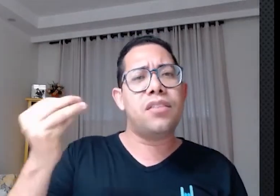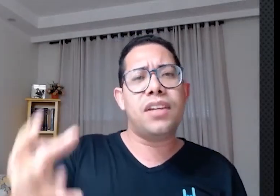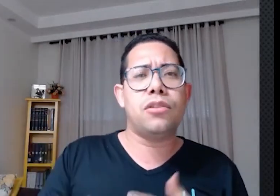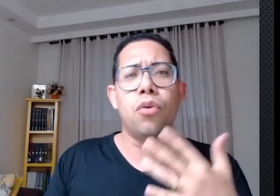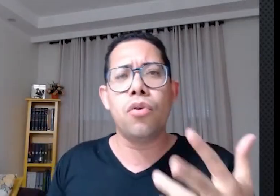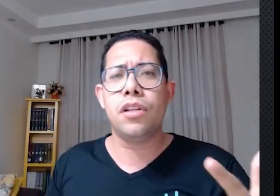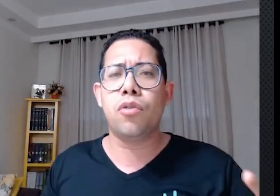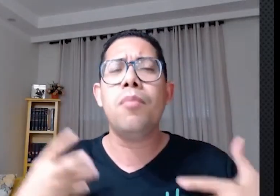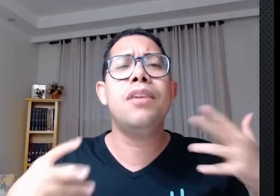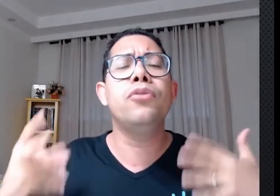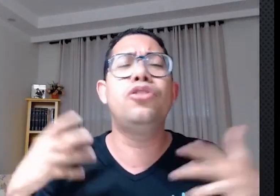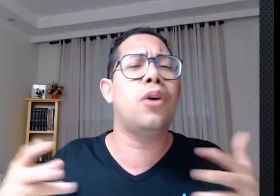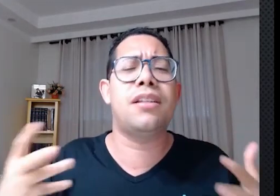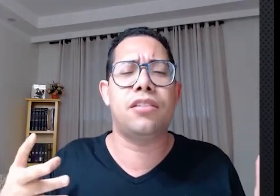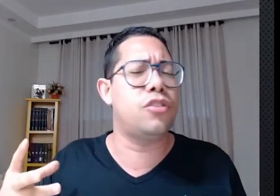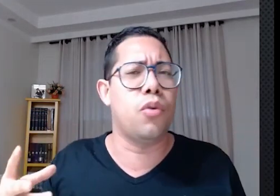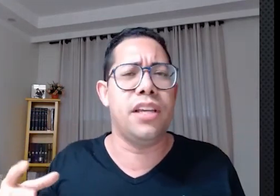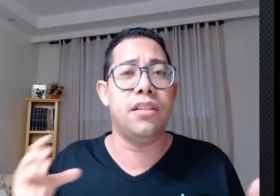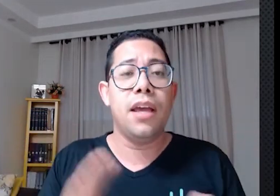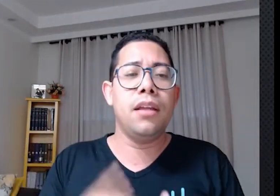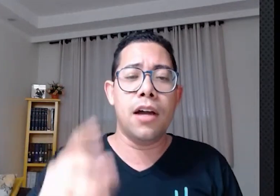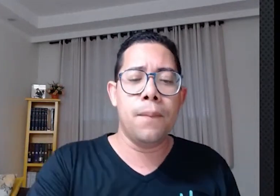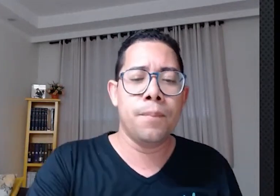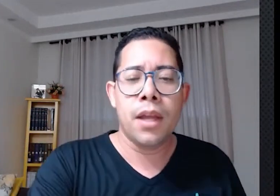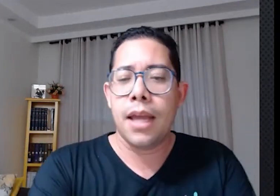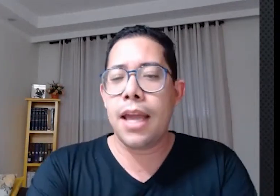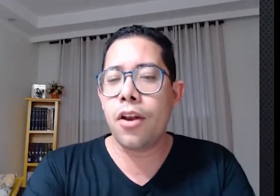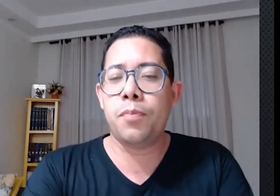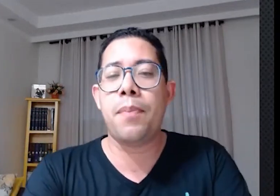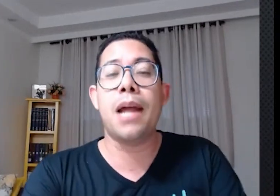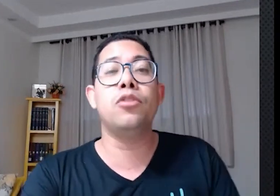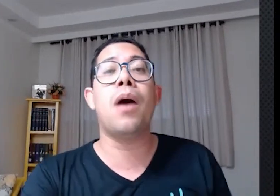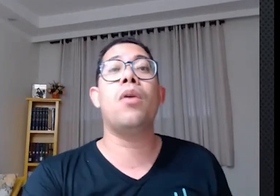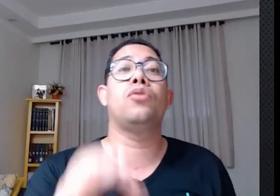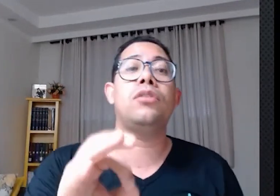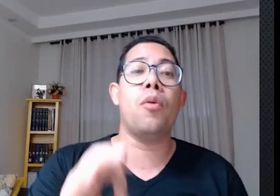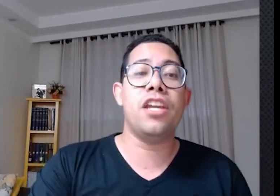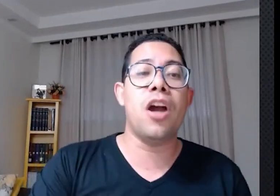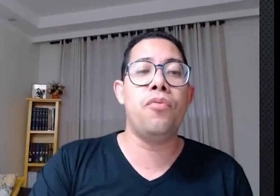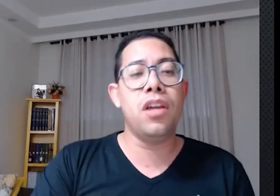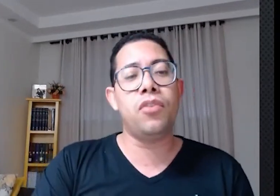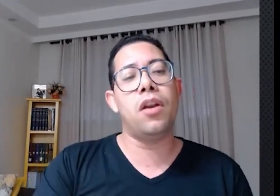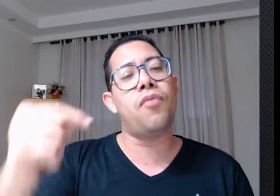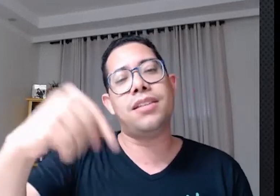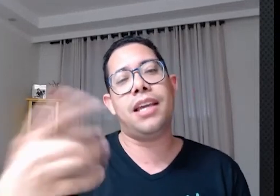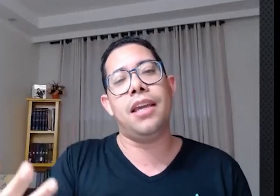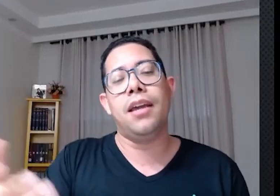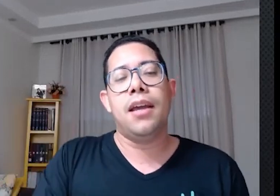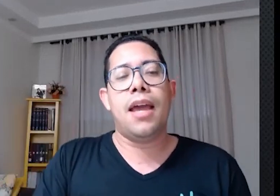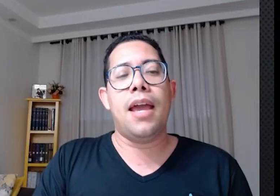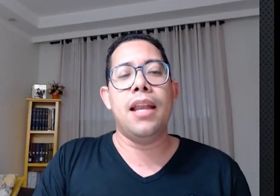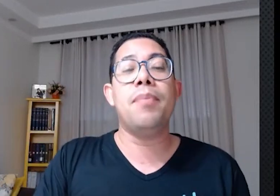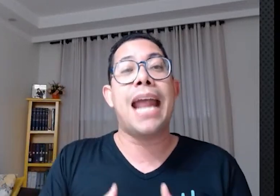utiliza classificadores? Como que funciona essas questões? Então, nós preparamos uma aula totalmente ao vivo, que não vai ser